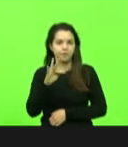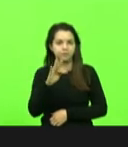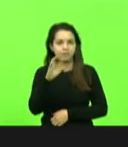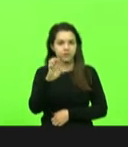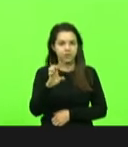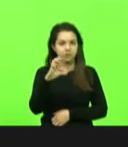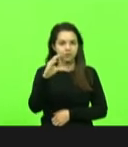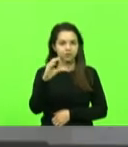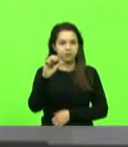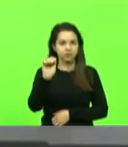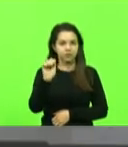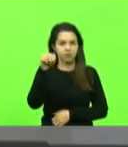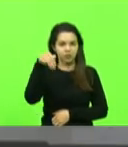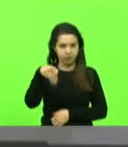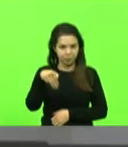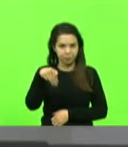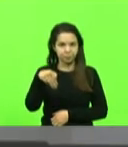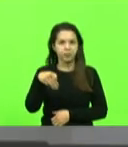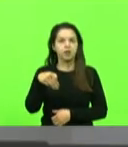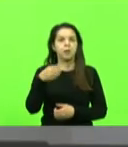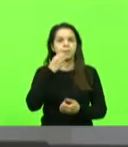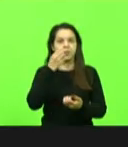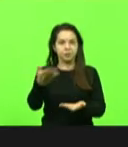Municípios. Bem-vinda, Janice.